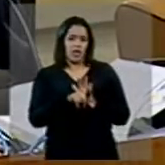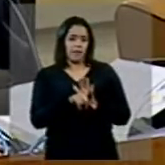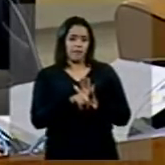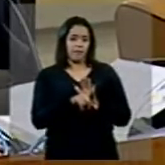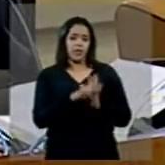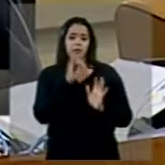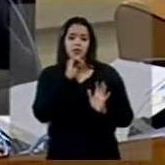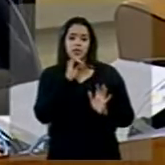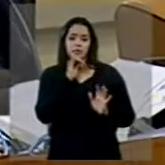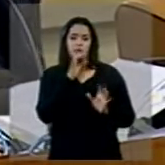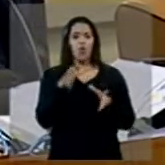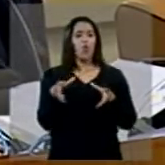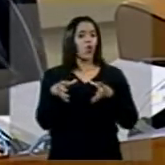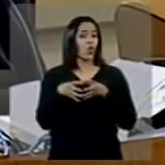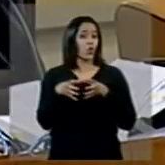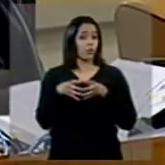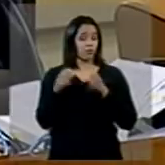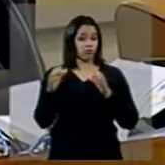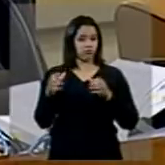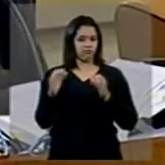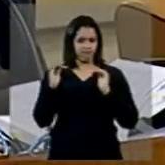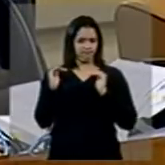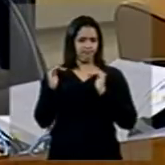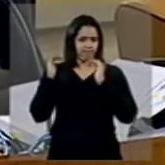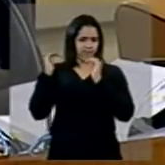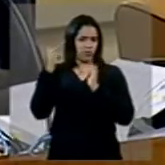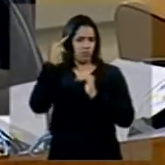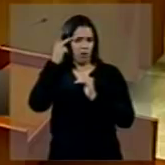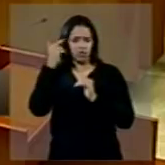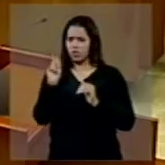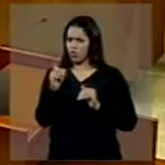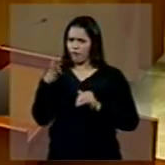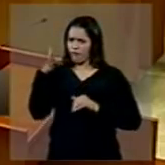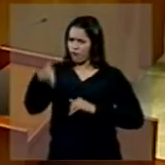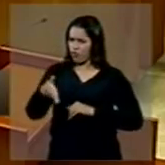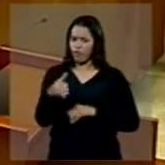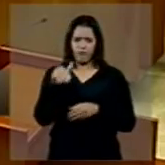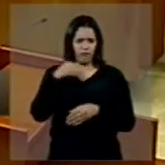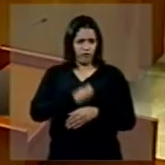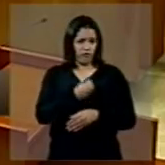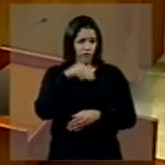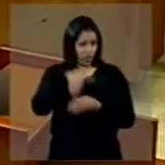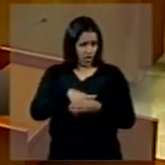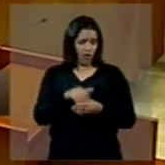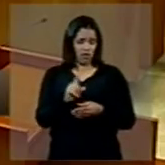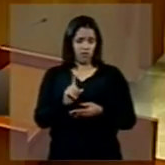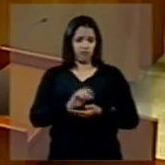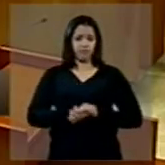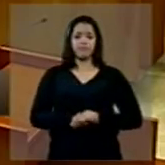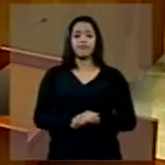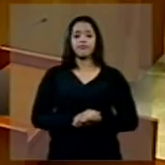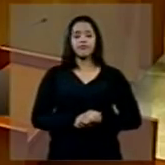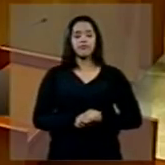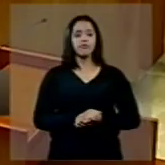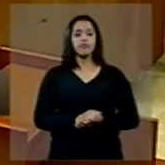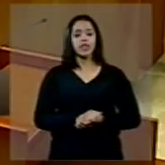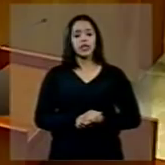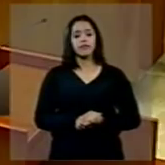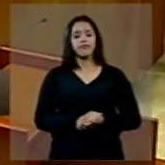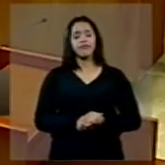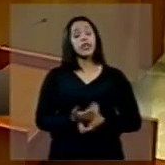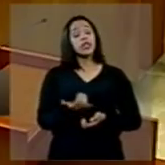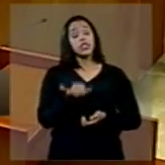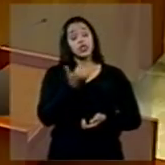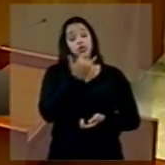não compareceu para votar. A elite paulista. Vossa Excelência, me permite uma parte, e é pena que não esteja participando do